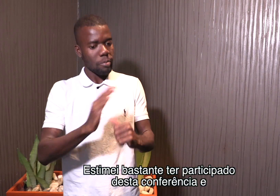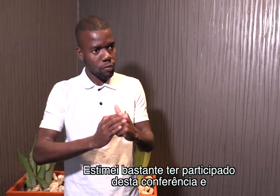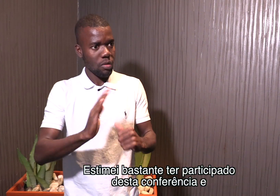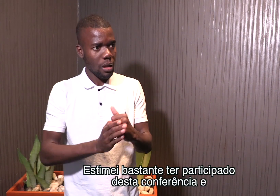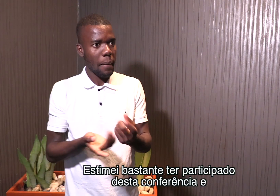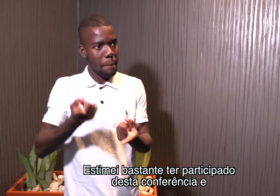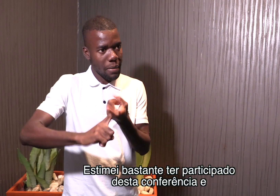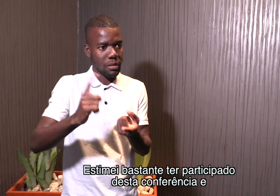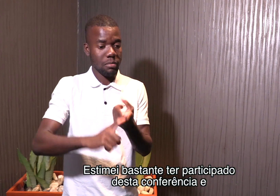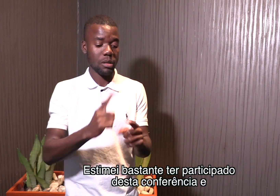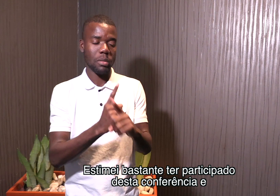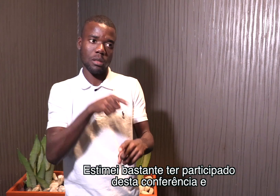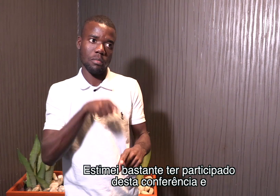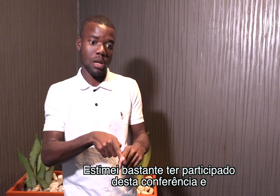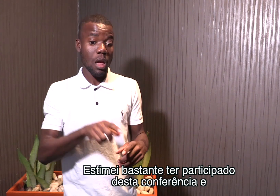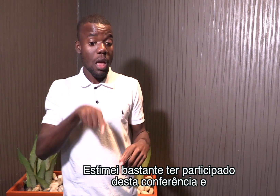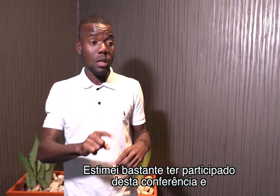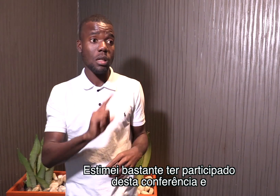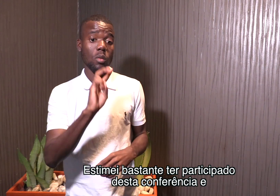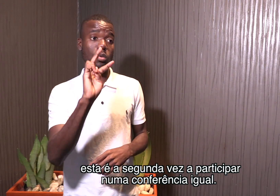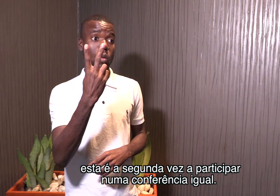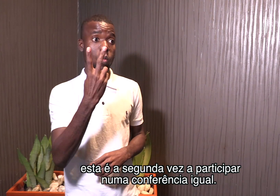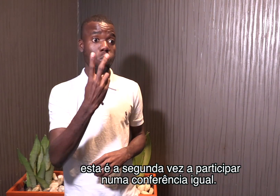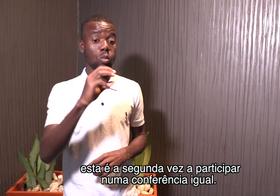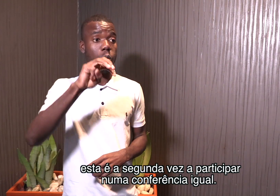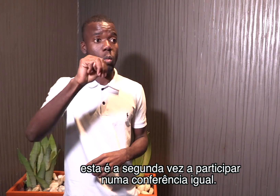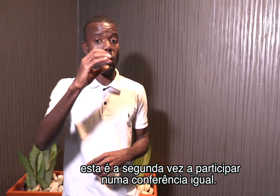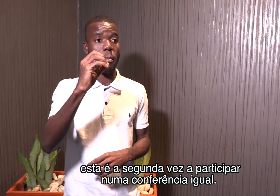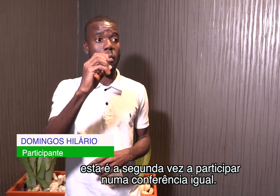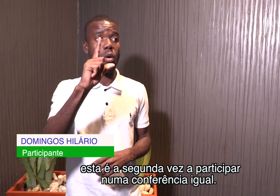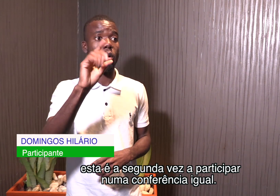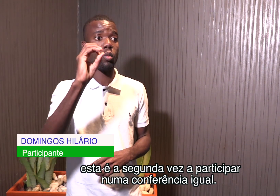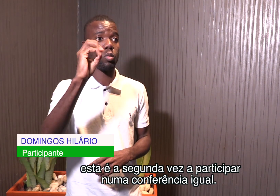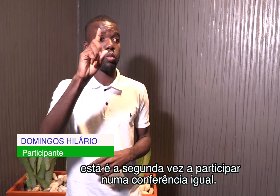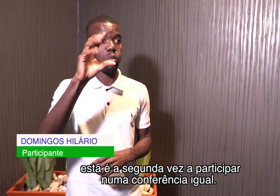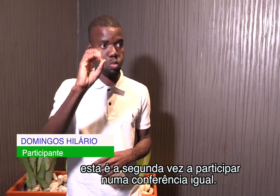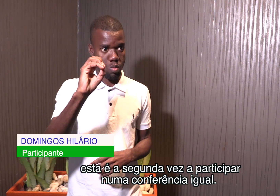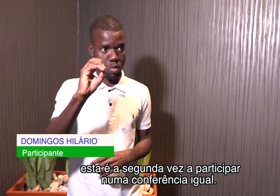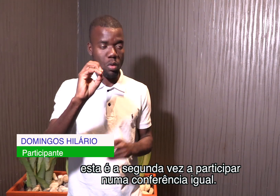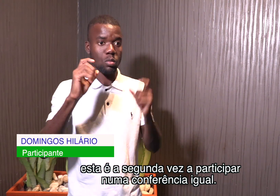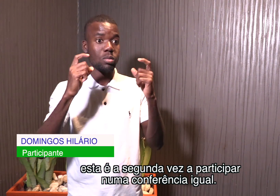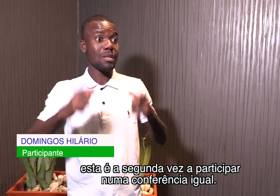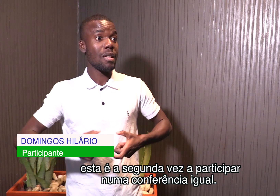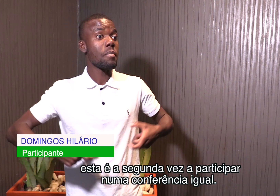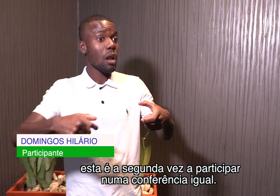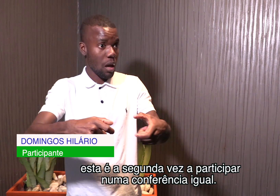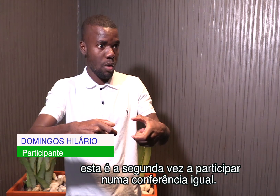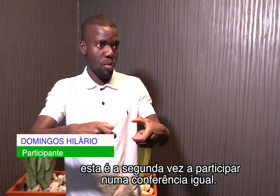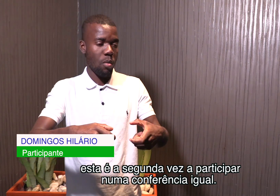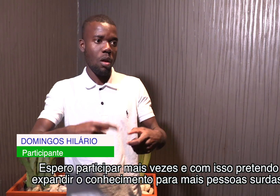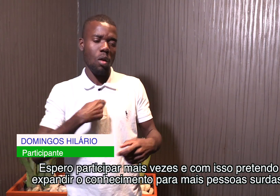Estimei bastante em participar desta conferência e esta é a segunda vez a participar numa conferência